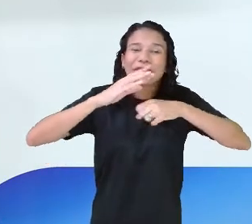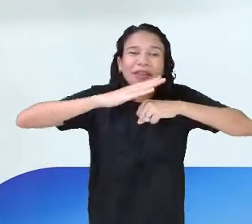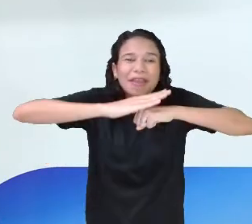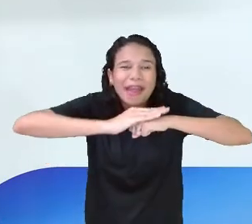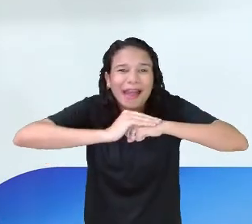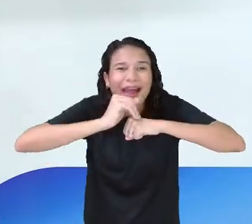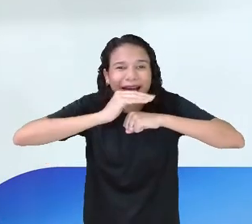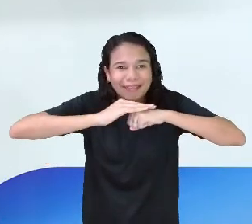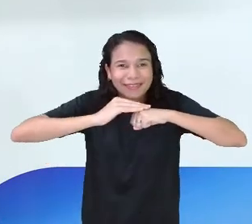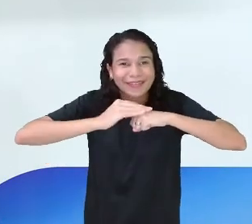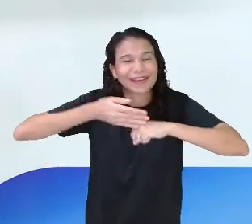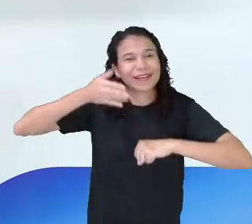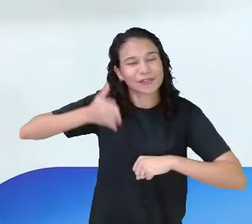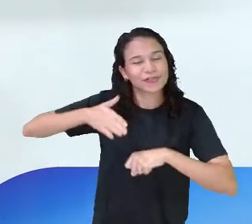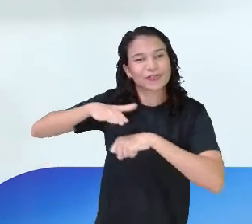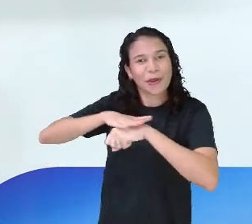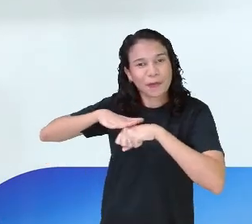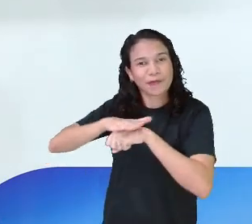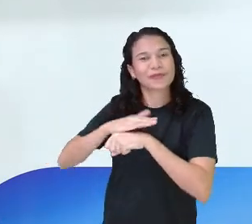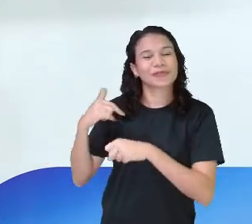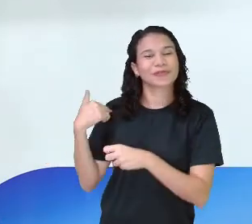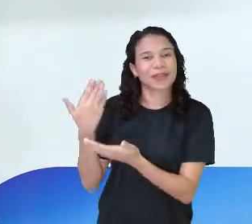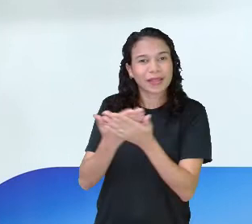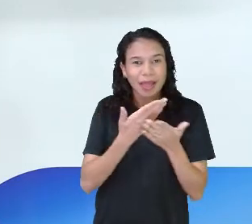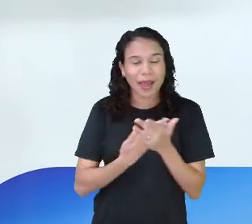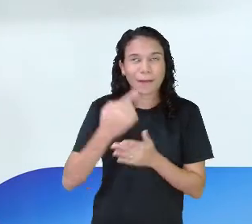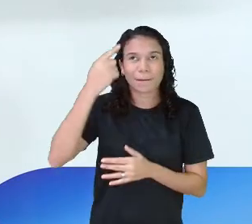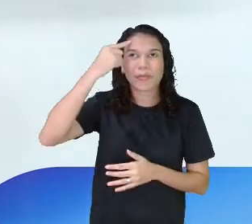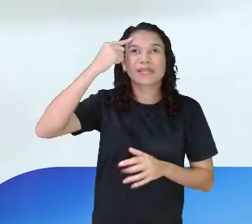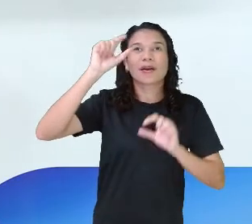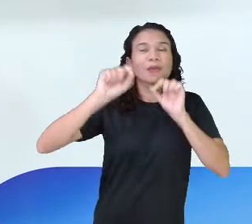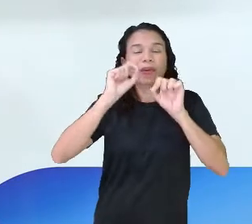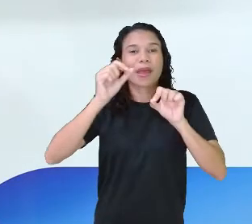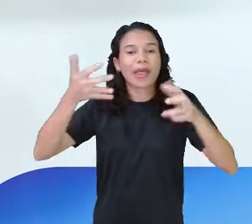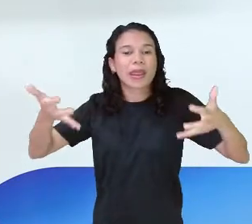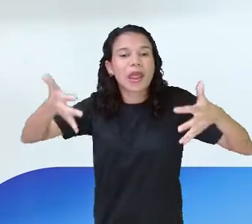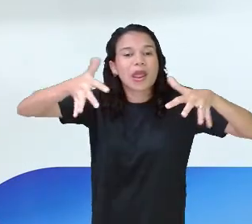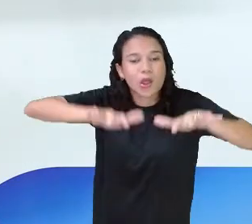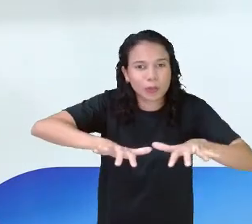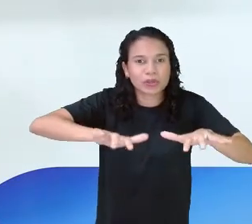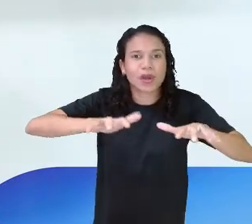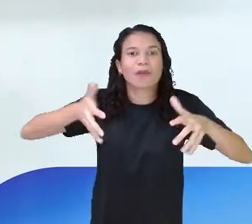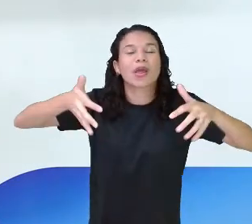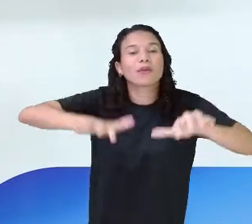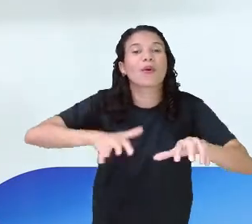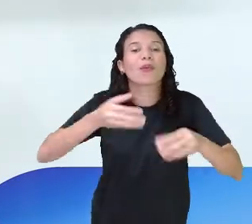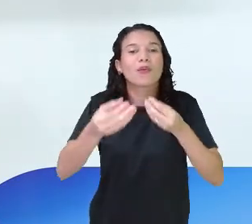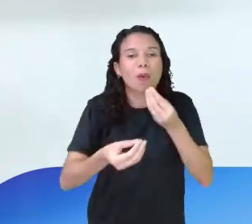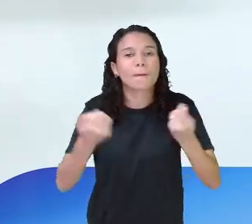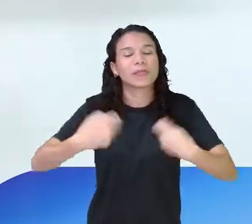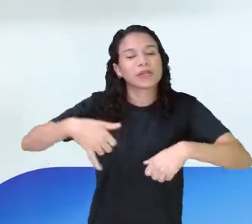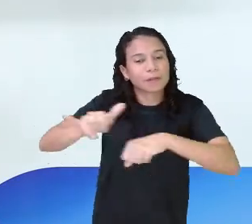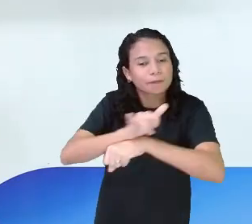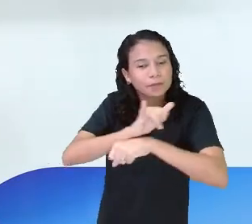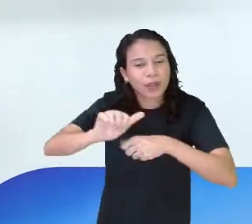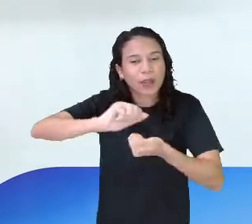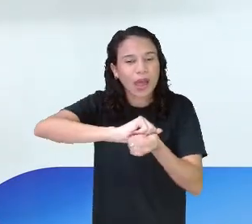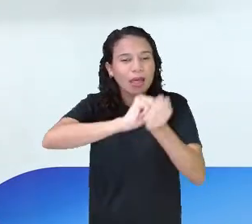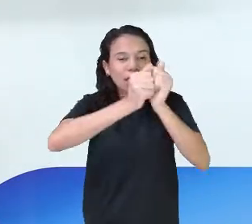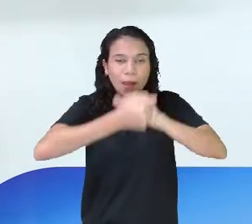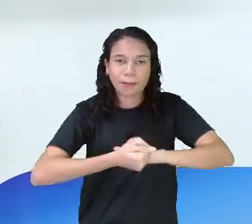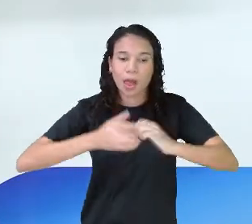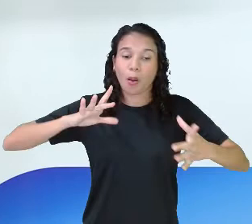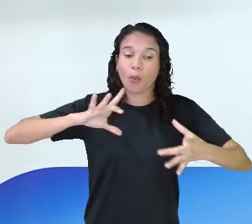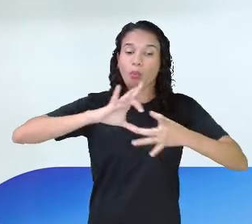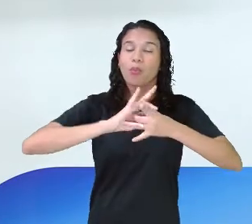vem falando nos nossos encontros quando a gente pensa em inclusão. Né? Estratégia, personalização, adaptação,